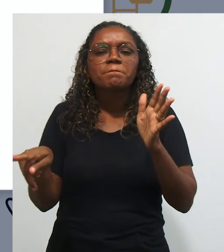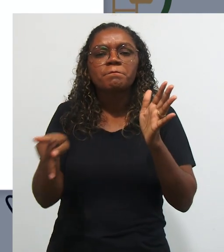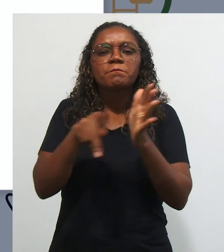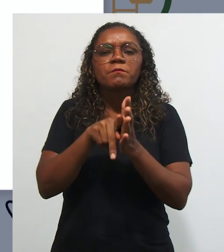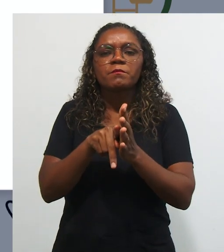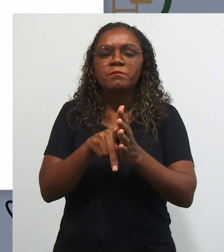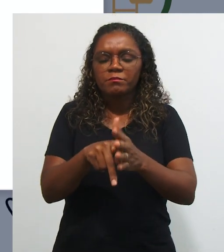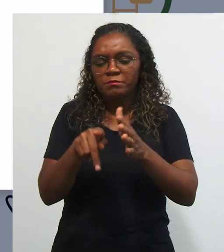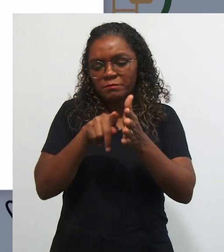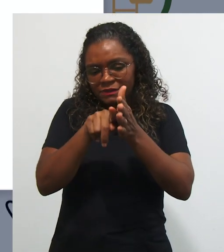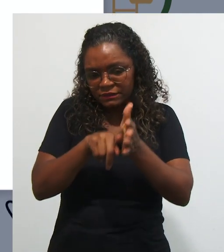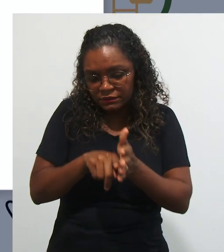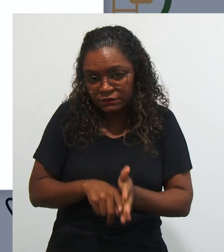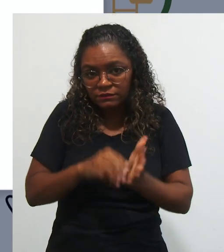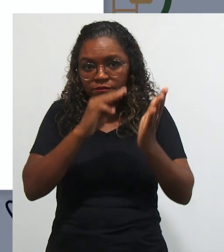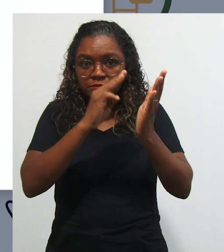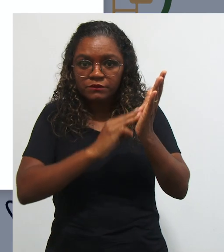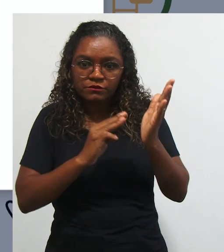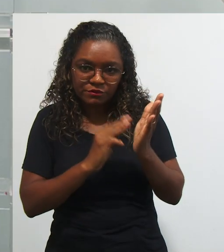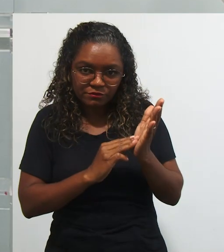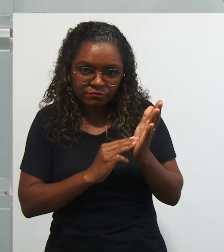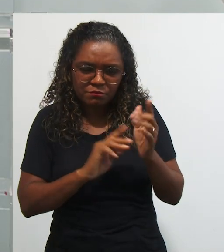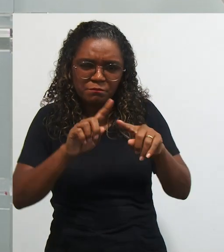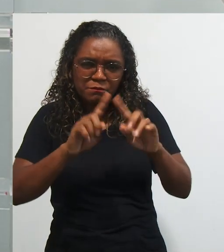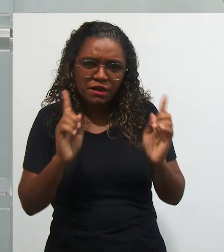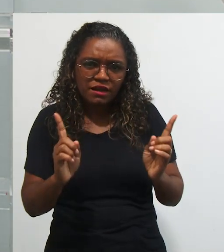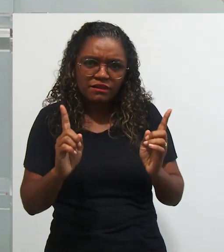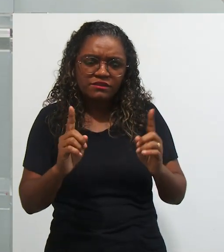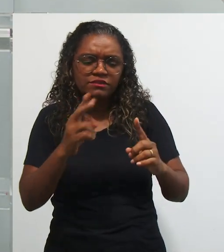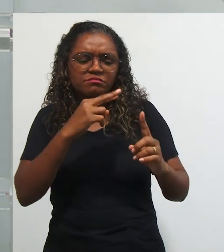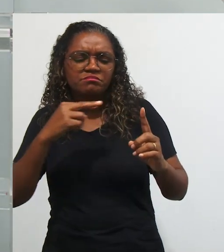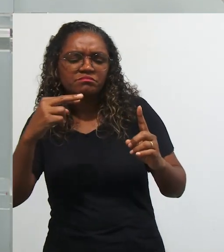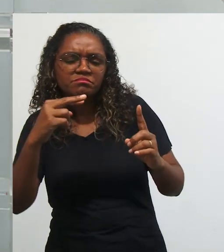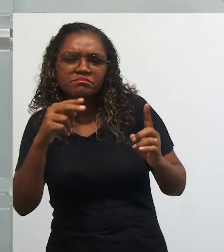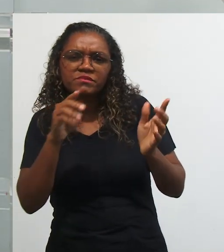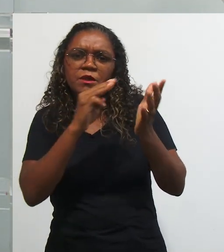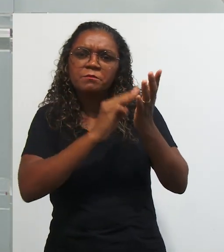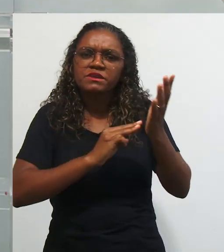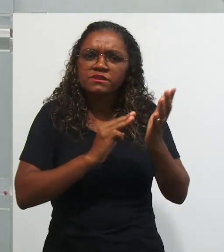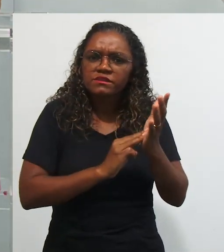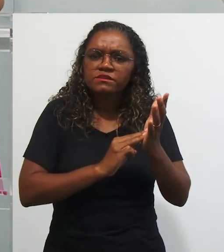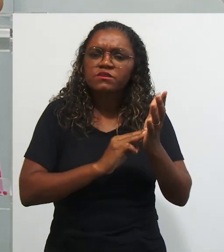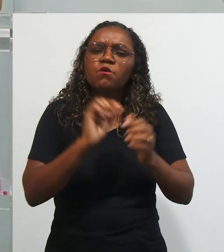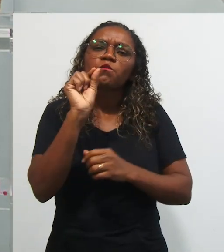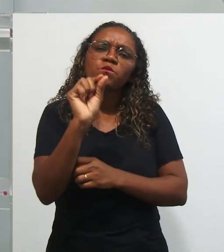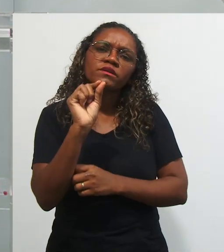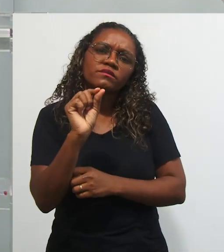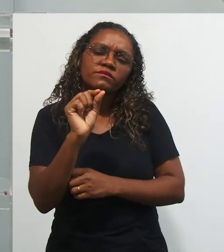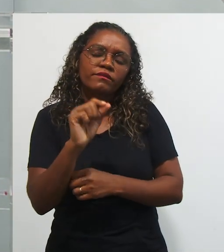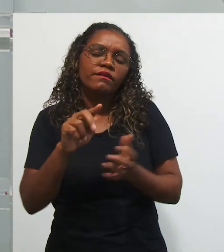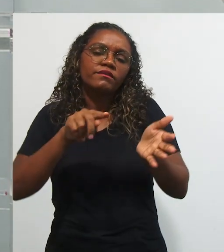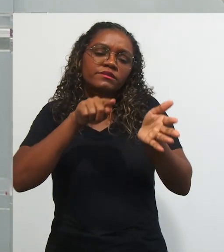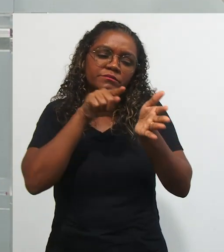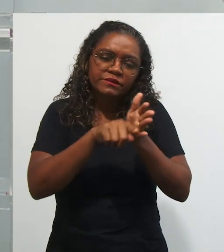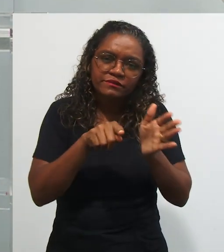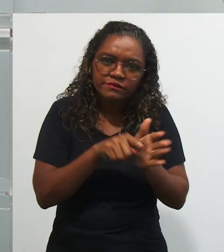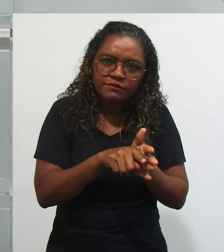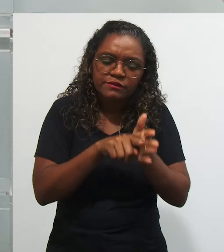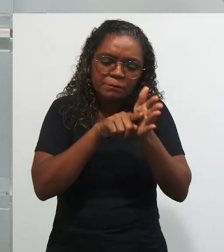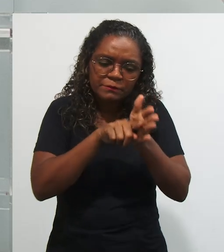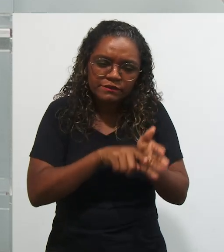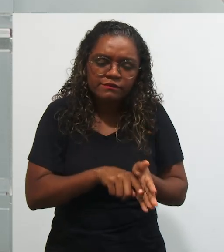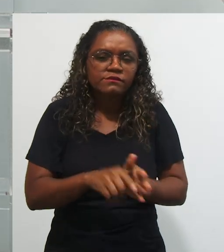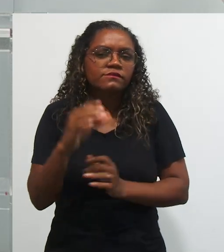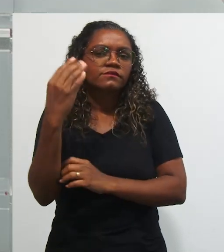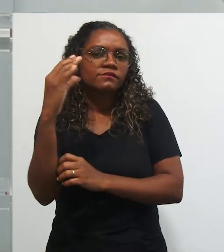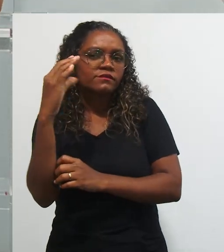vista metodológico. O que é do ponto de vista metodológico? Bom, a pesquisa, quando a gente fala aqui de pesquisa acadêmica, de pesquisa